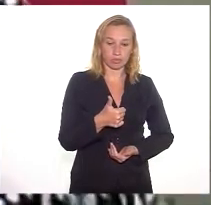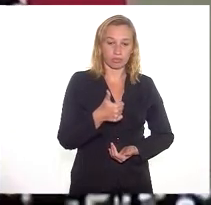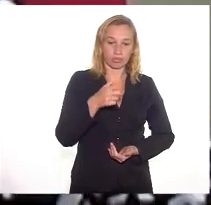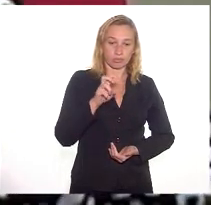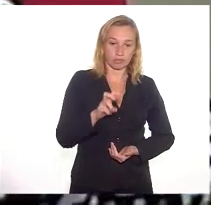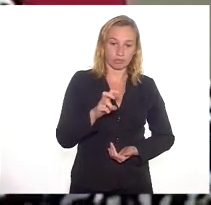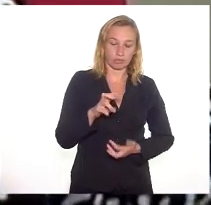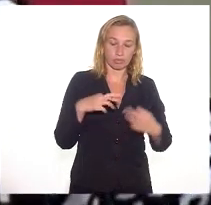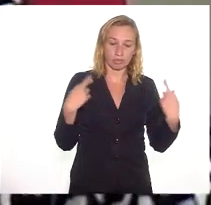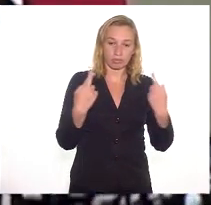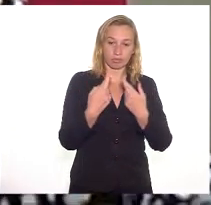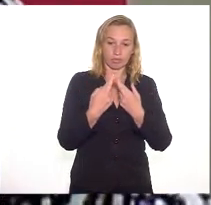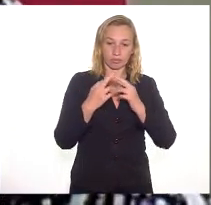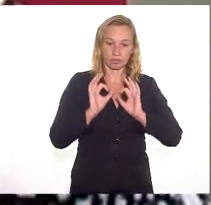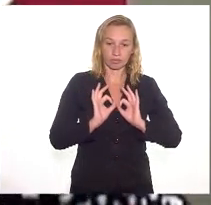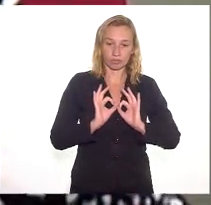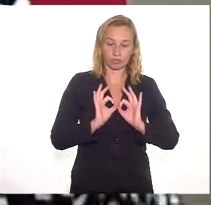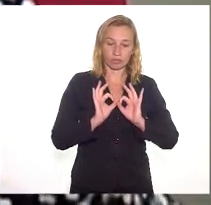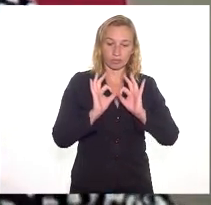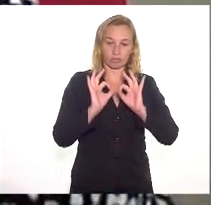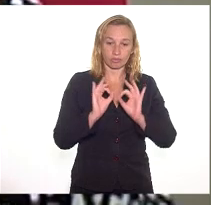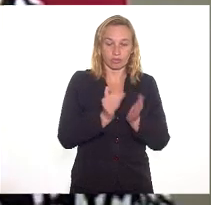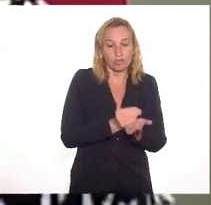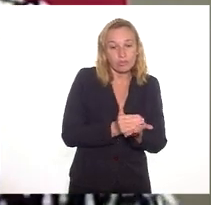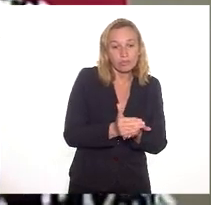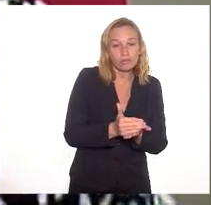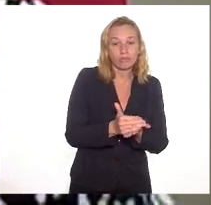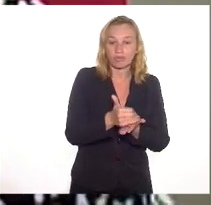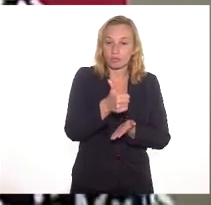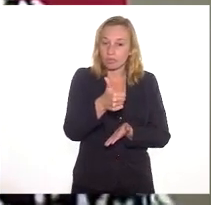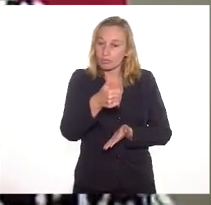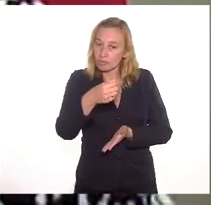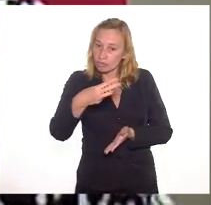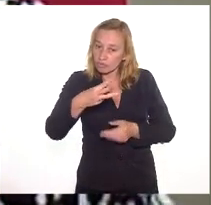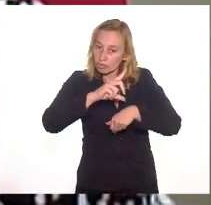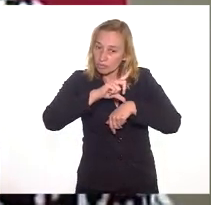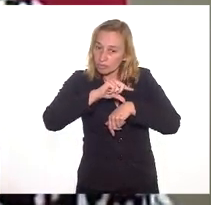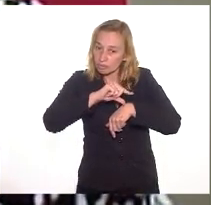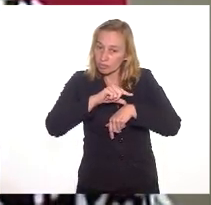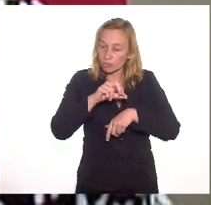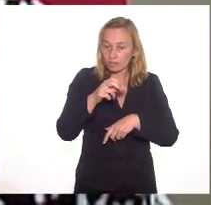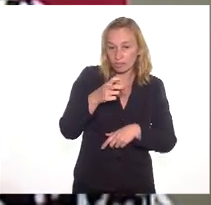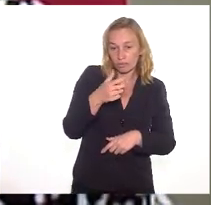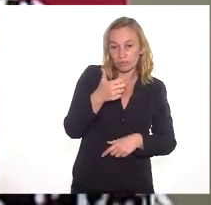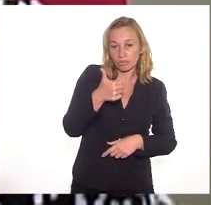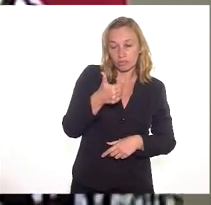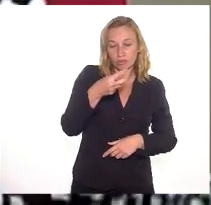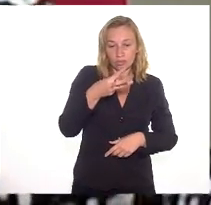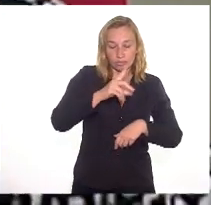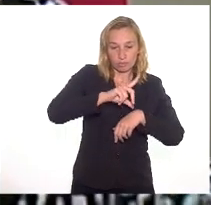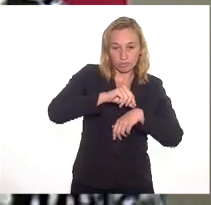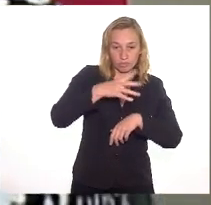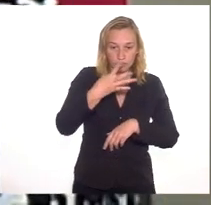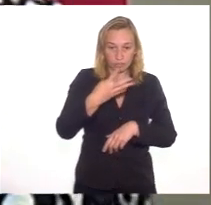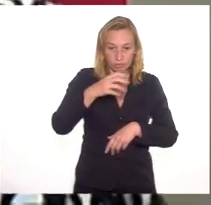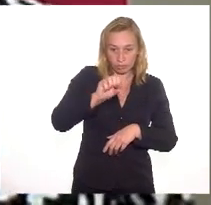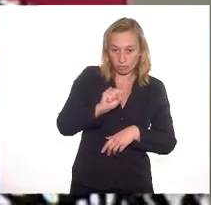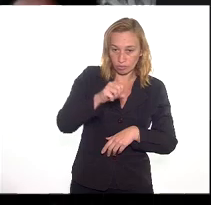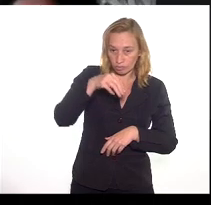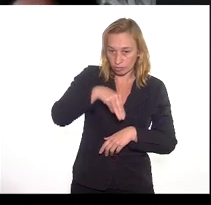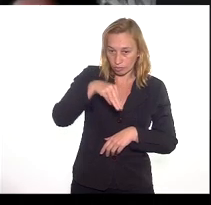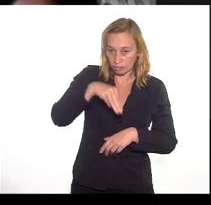105ª sessão extraordinária, que, iniciada às 13 horas, encerrou-se às 13 horas e 48